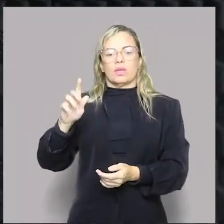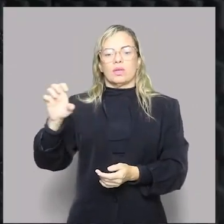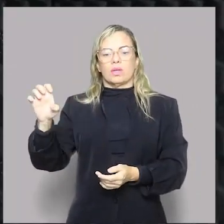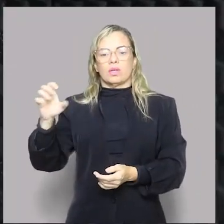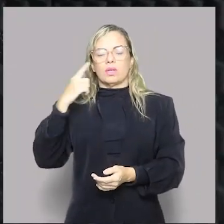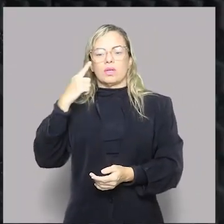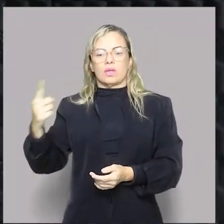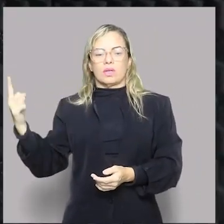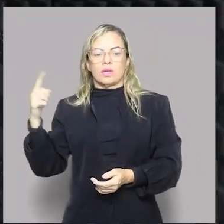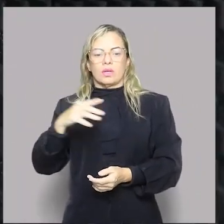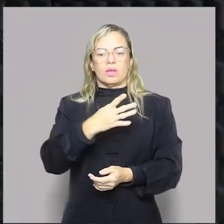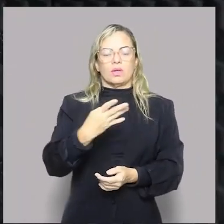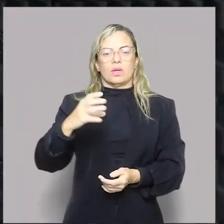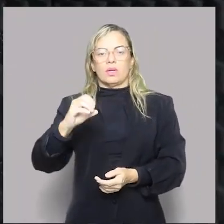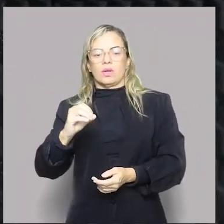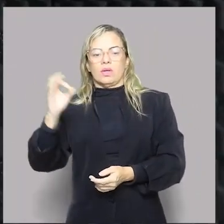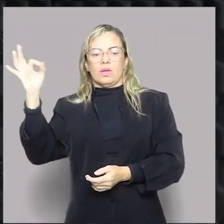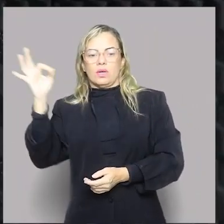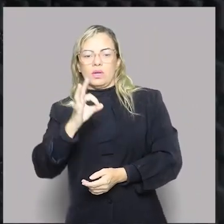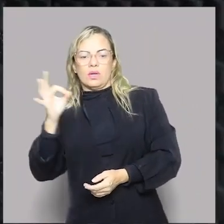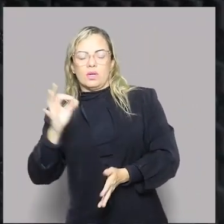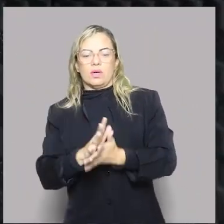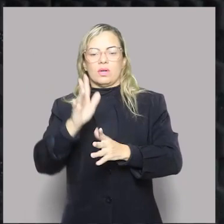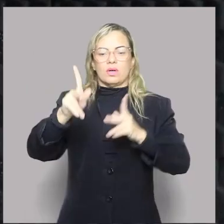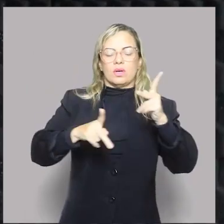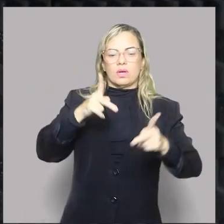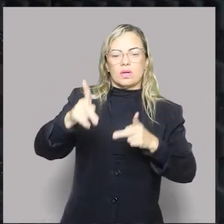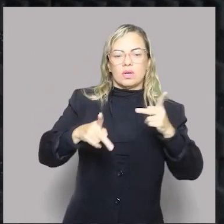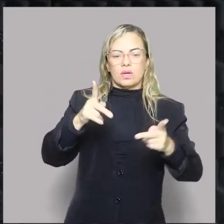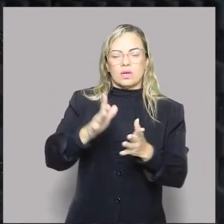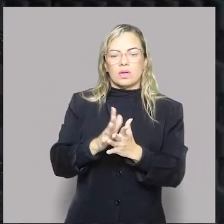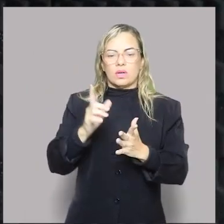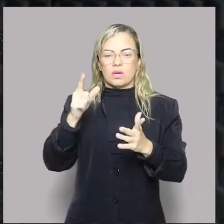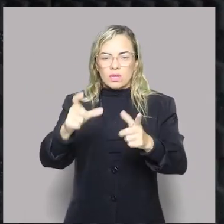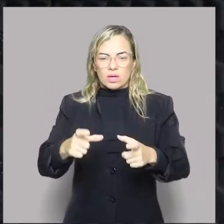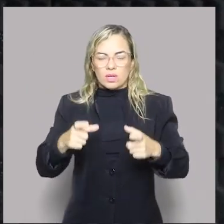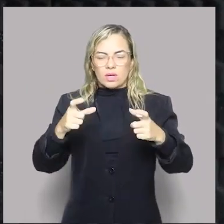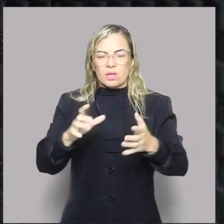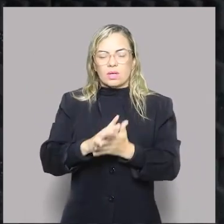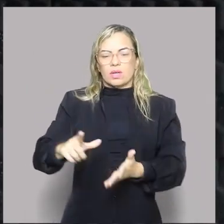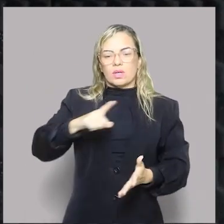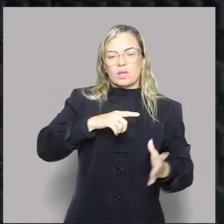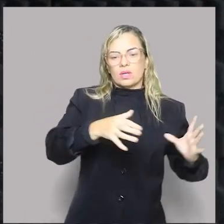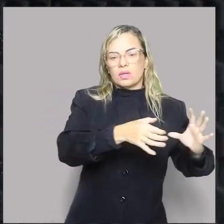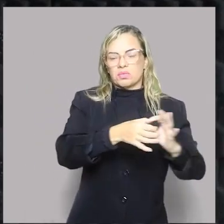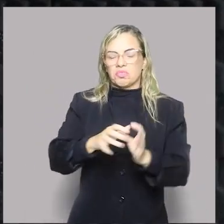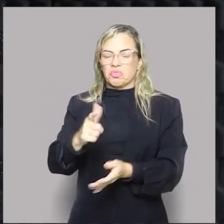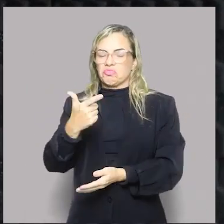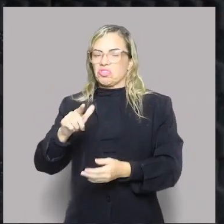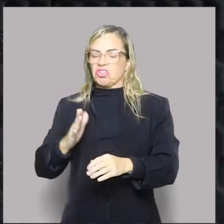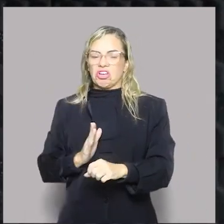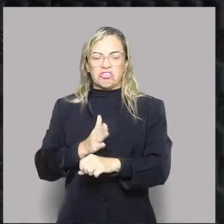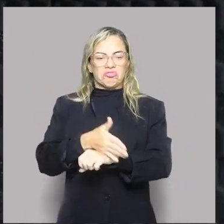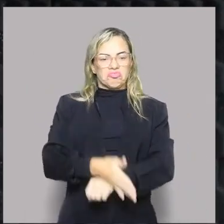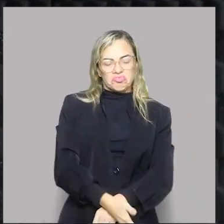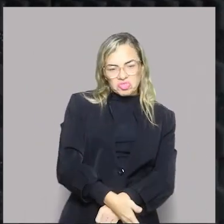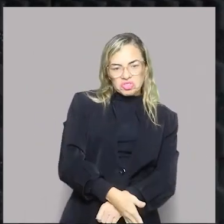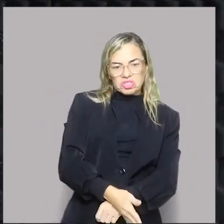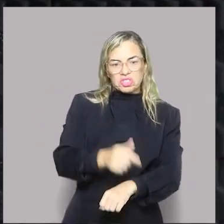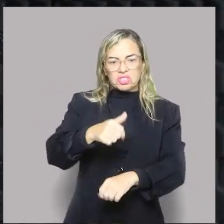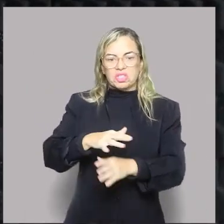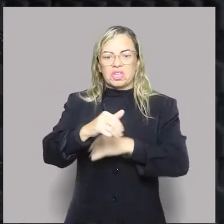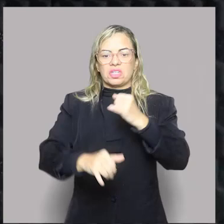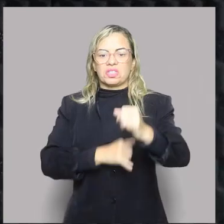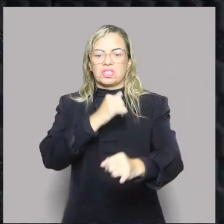da democratização do telefone, por exemplo. Hoje, se eu falo historicamente, eu estou ali voltando a um passado. Então, eu